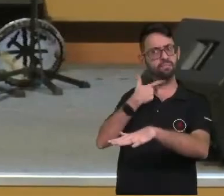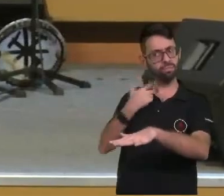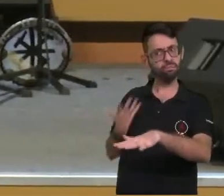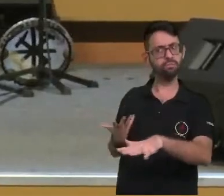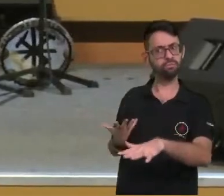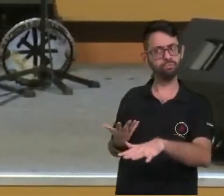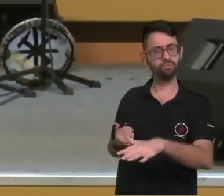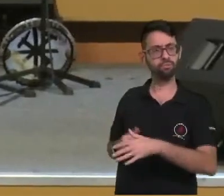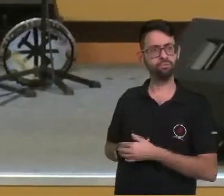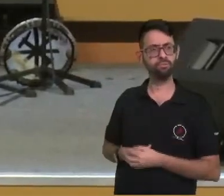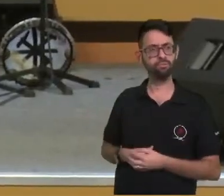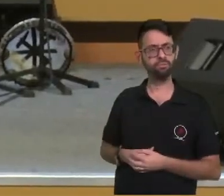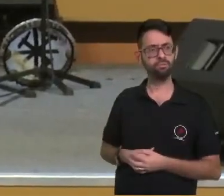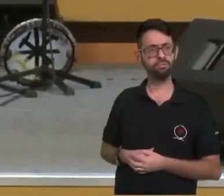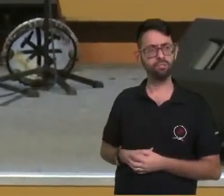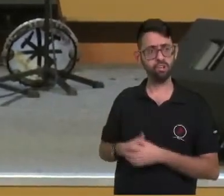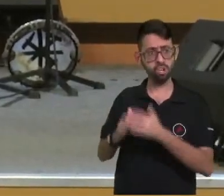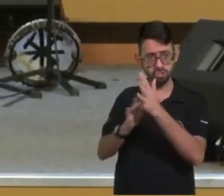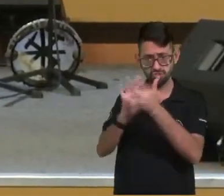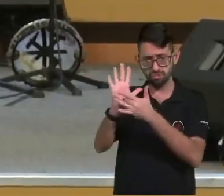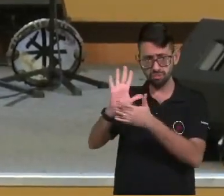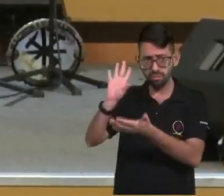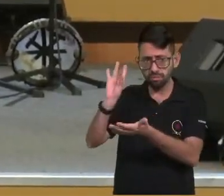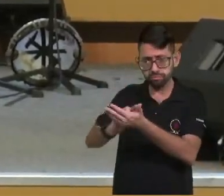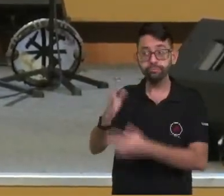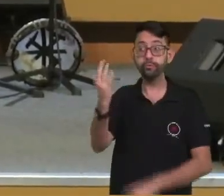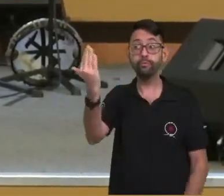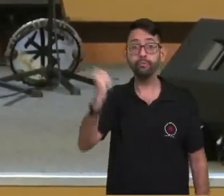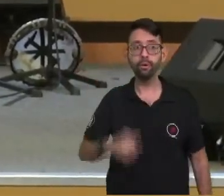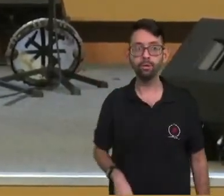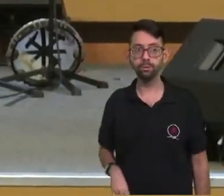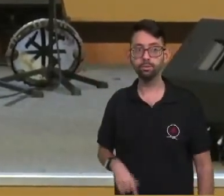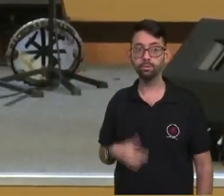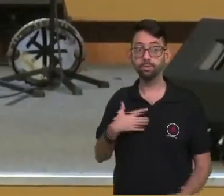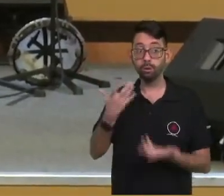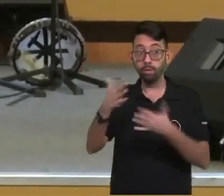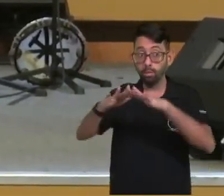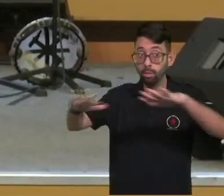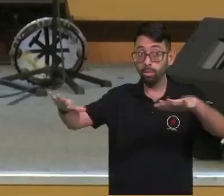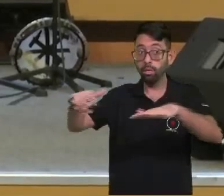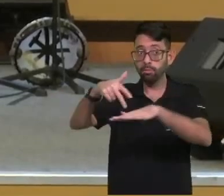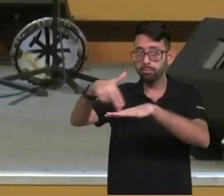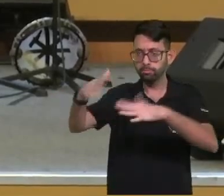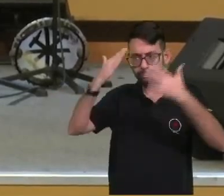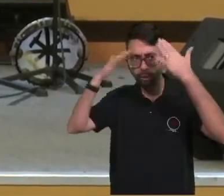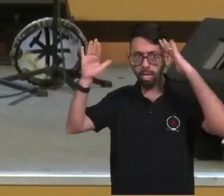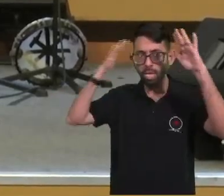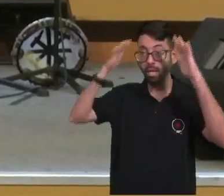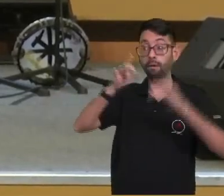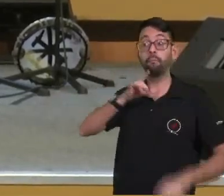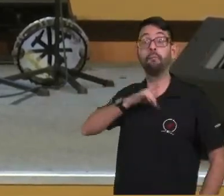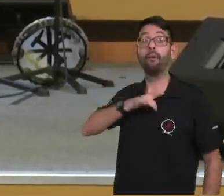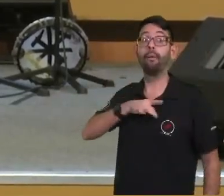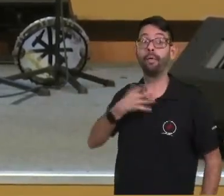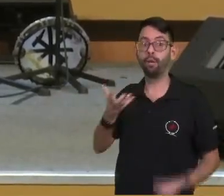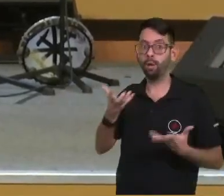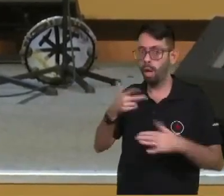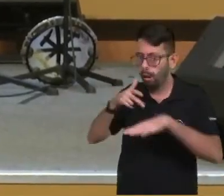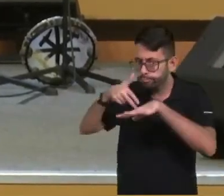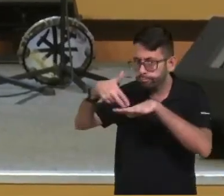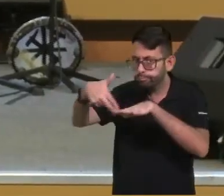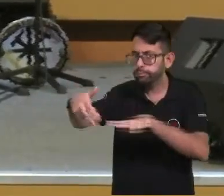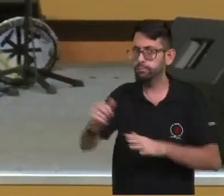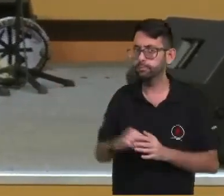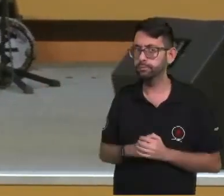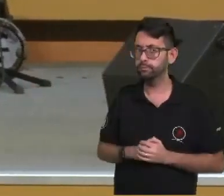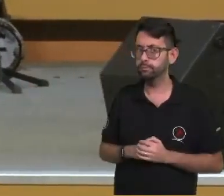Aí, se é o senhor, manda eu ir aí, poxa. Tô afinzão de andar em cima d'água. Eu estou com medo, mas eu estou afim. Ele era sócio de